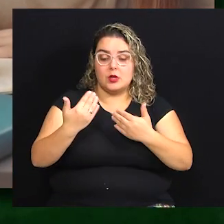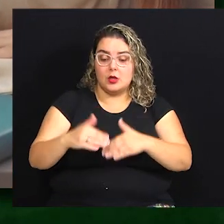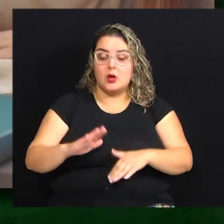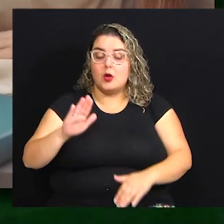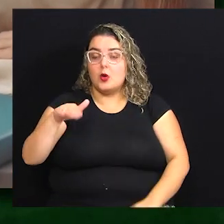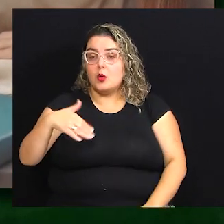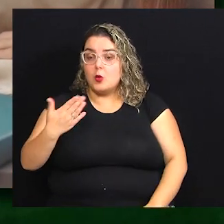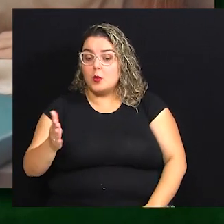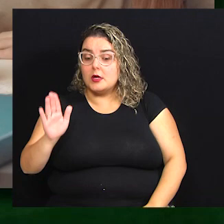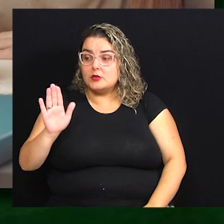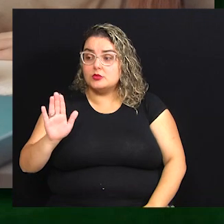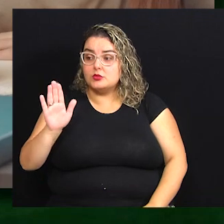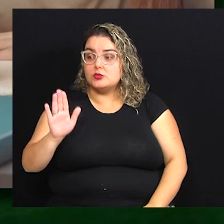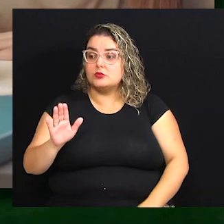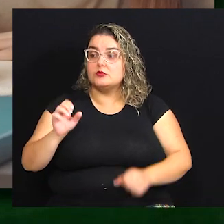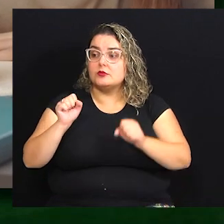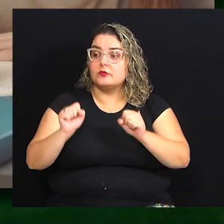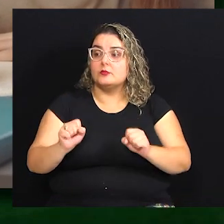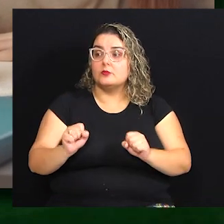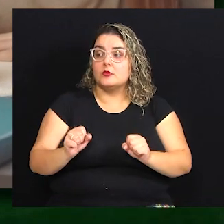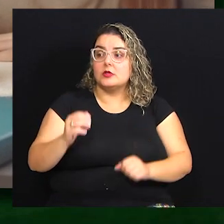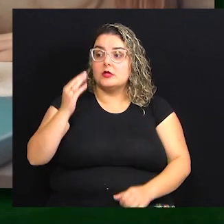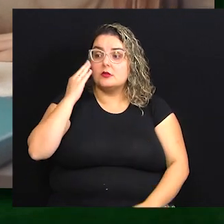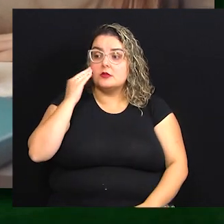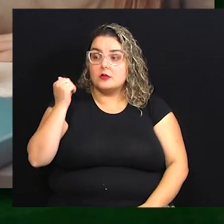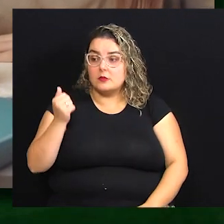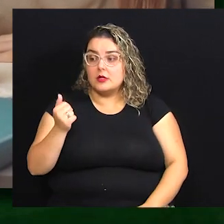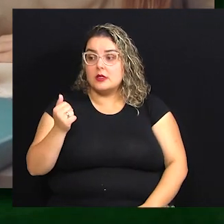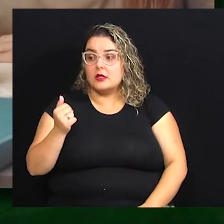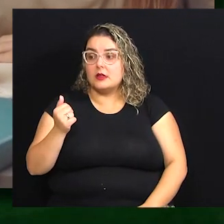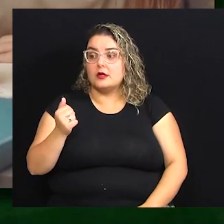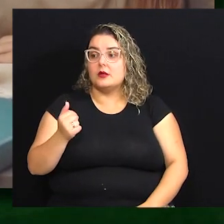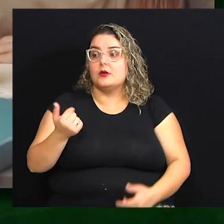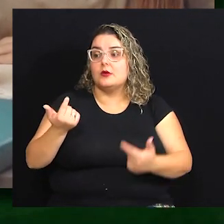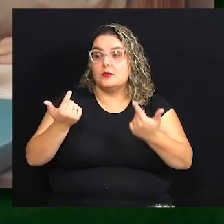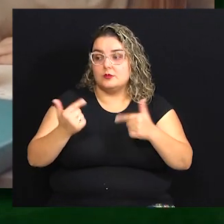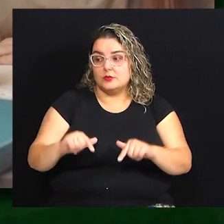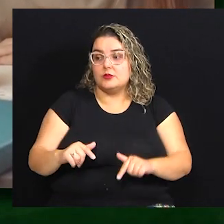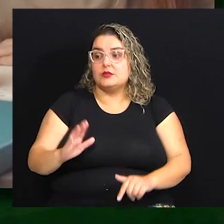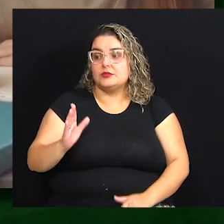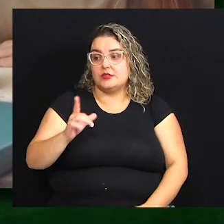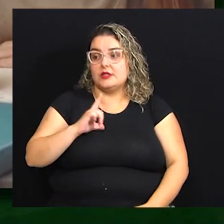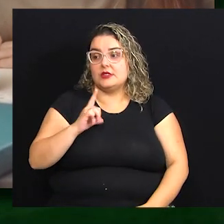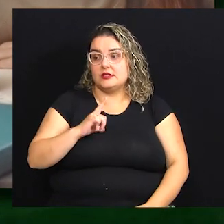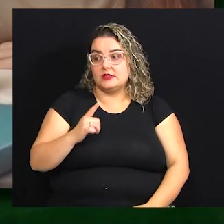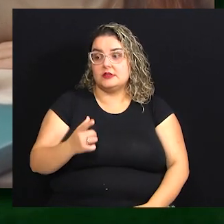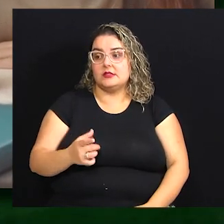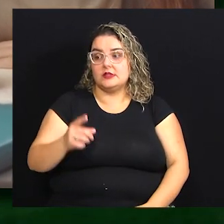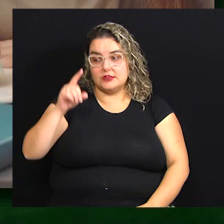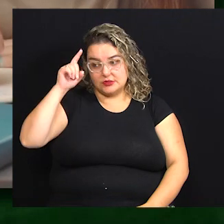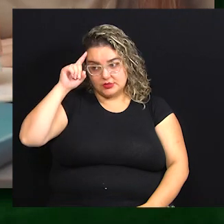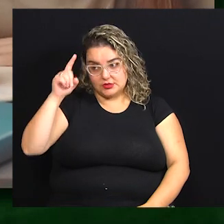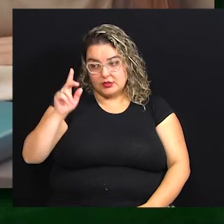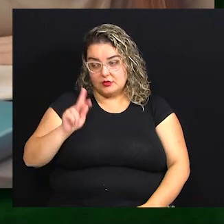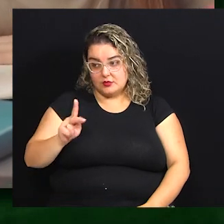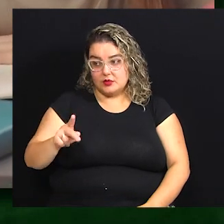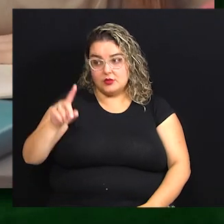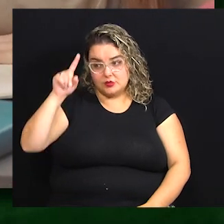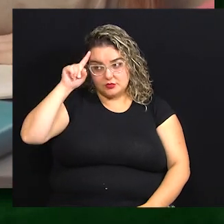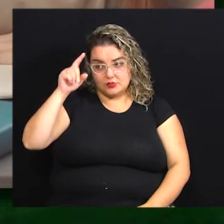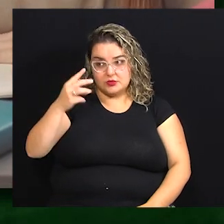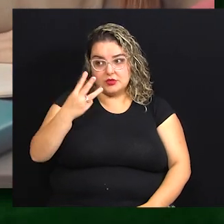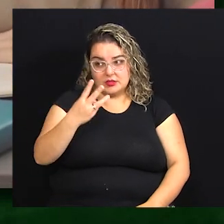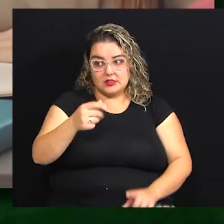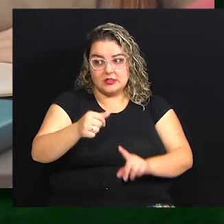né? Quando que os candidatos vão saber, né? Os locais, já tem data, professor? No dia 3